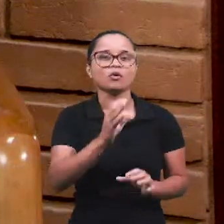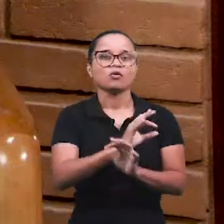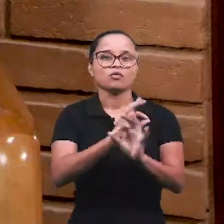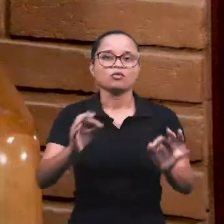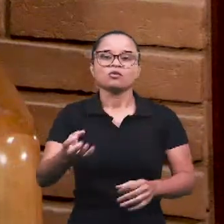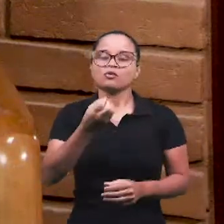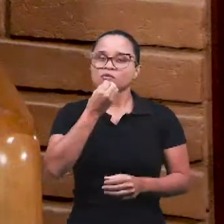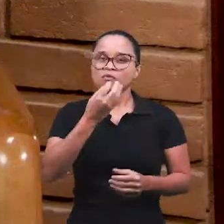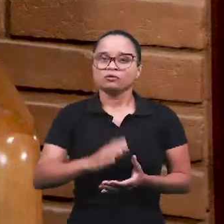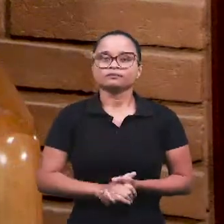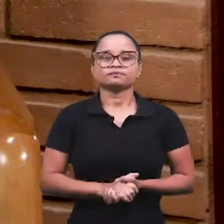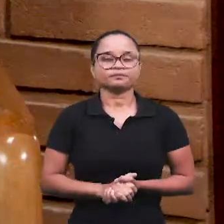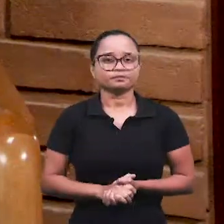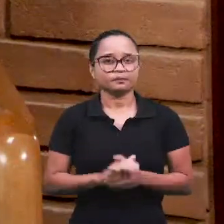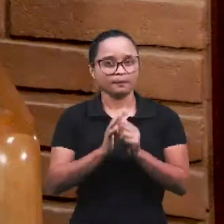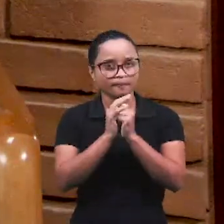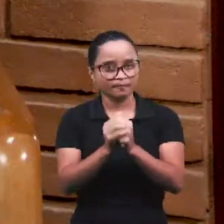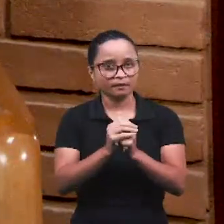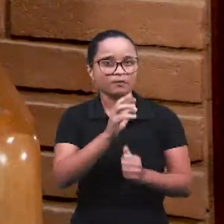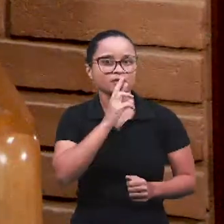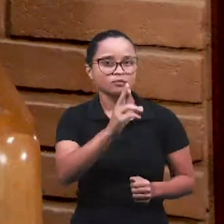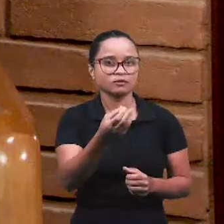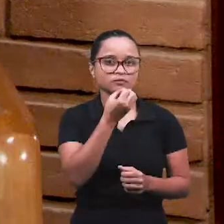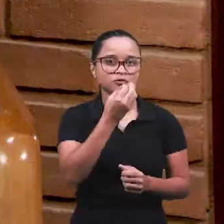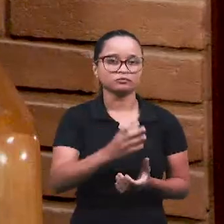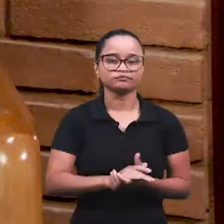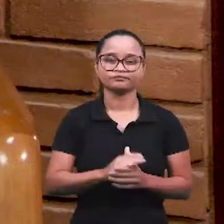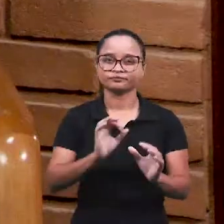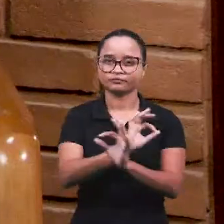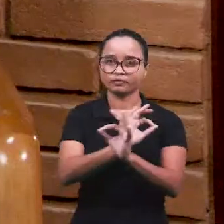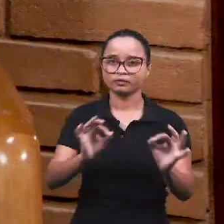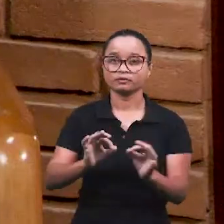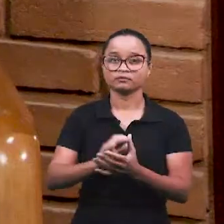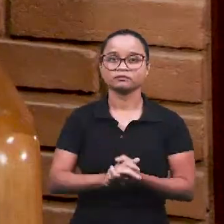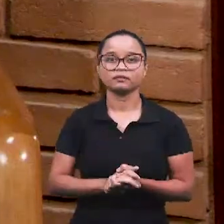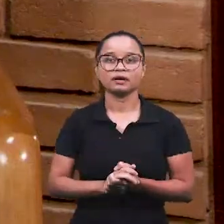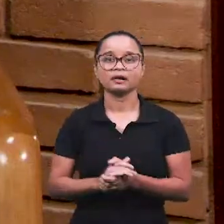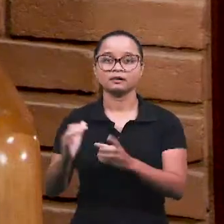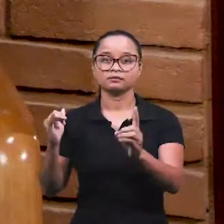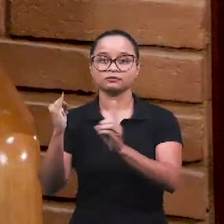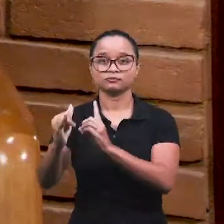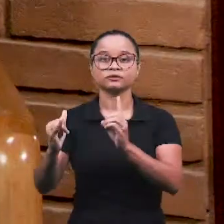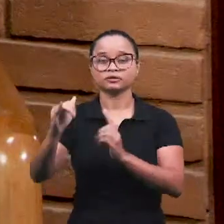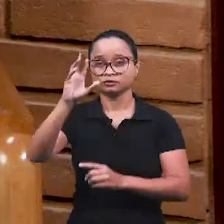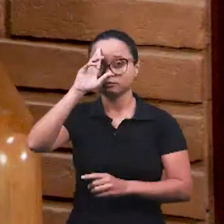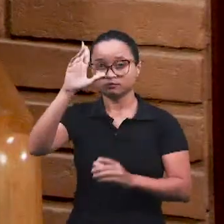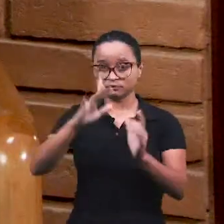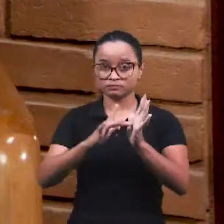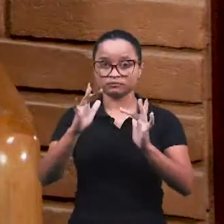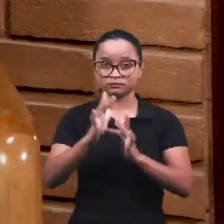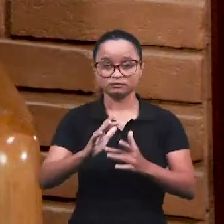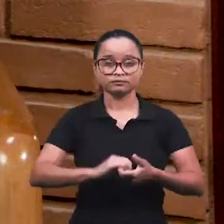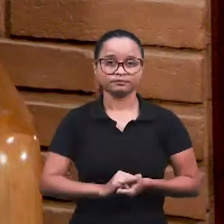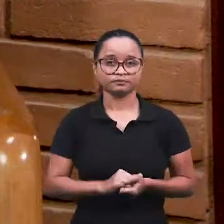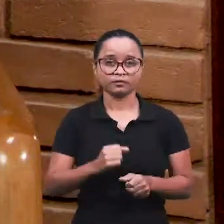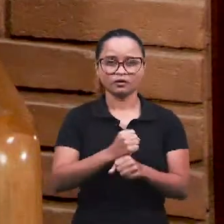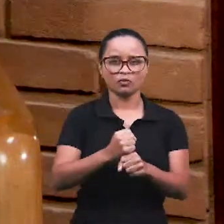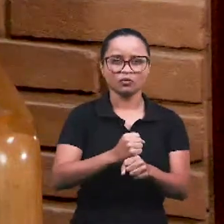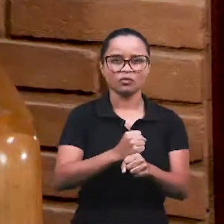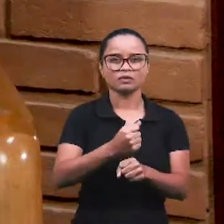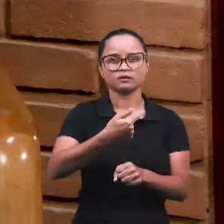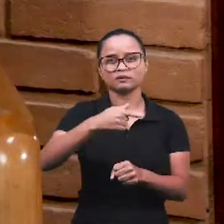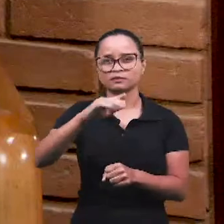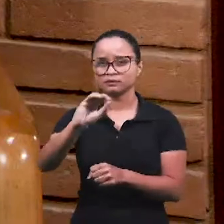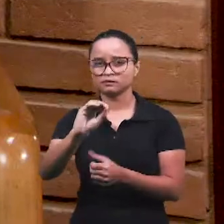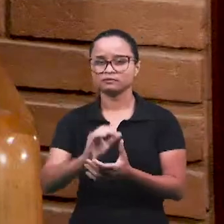conhecimento histórico, né, é muito válido para confirmar a profecia do Senhor Jesus, né,